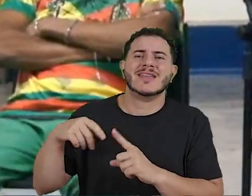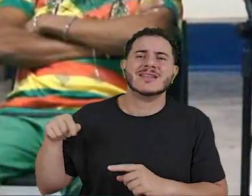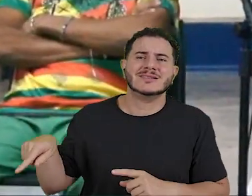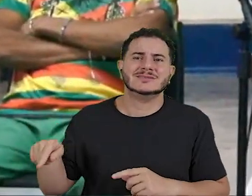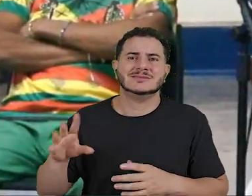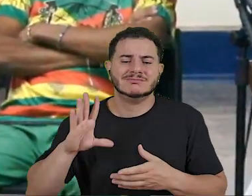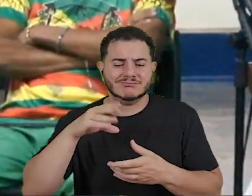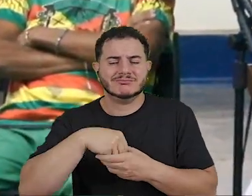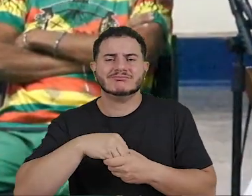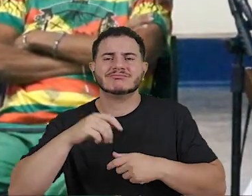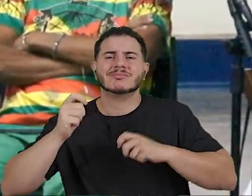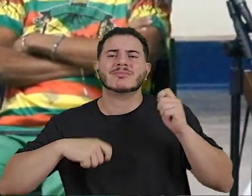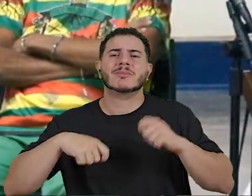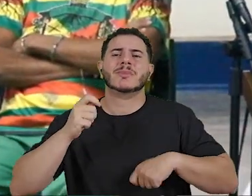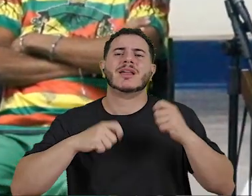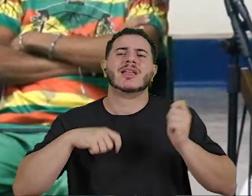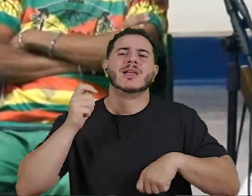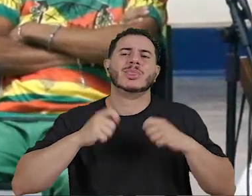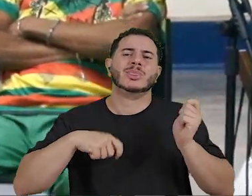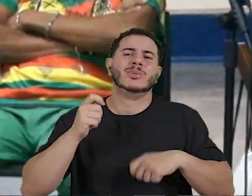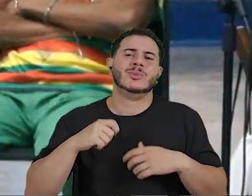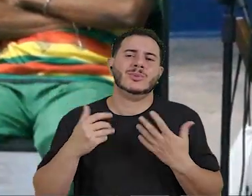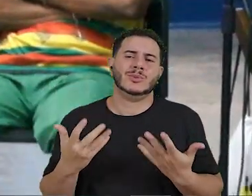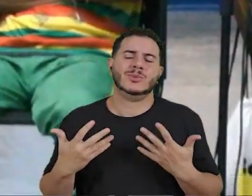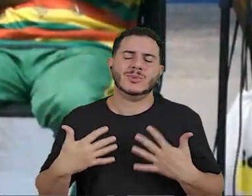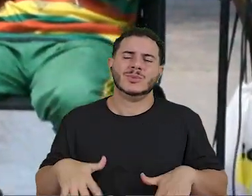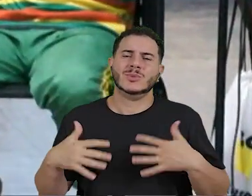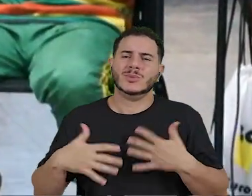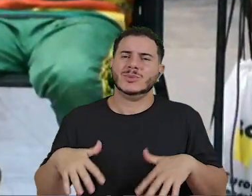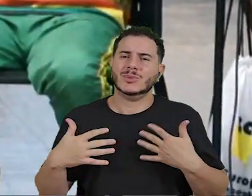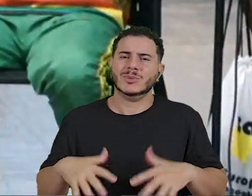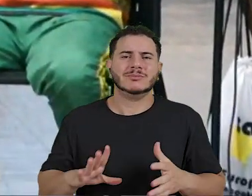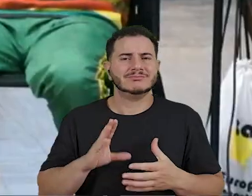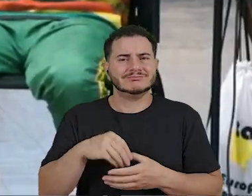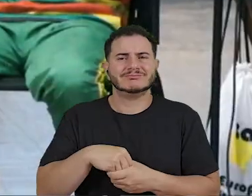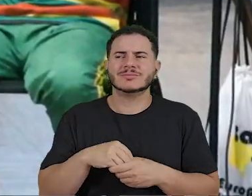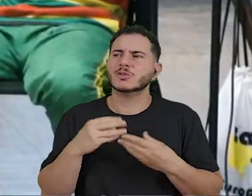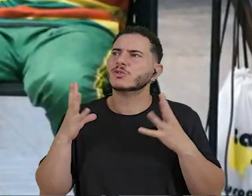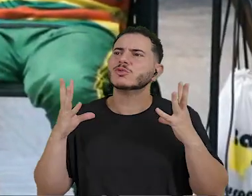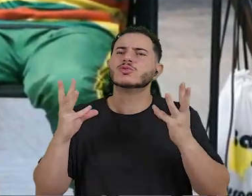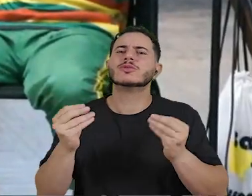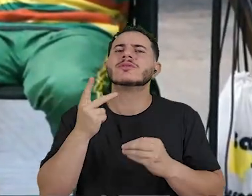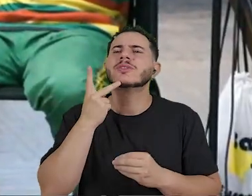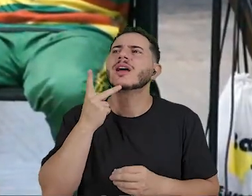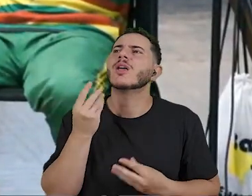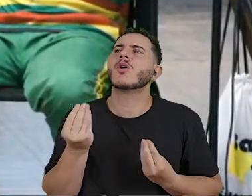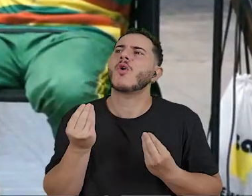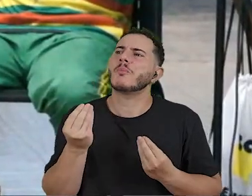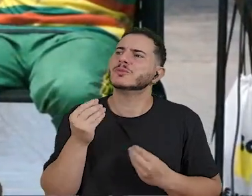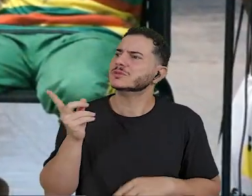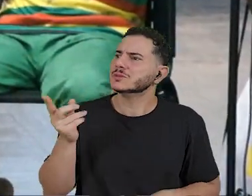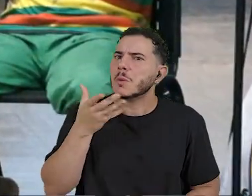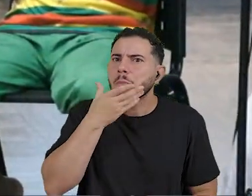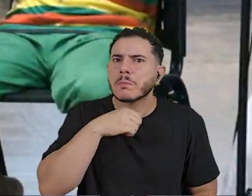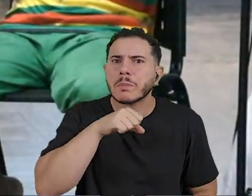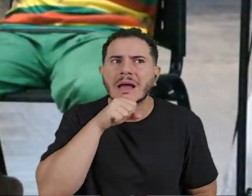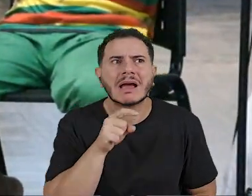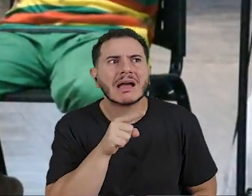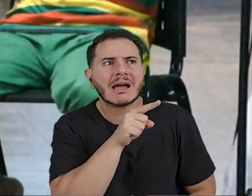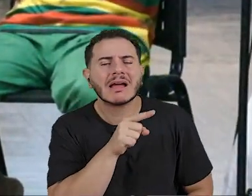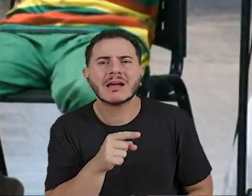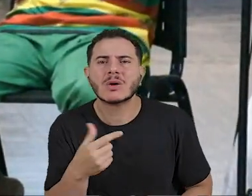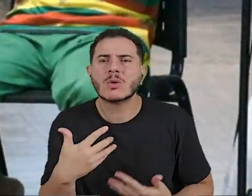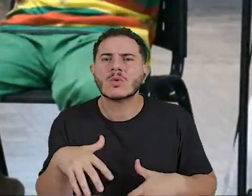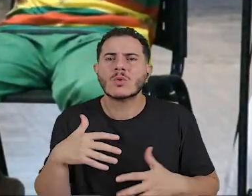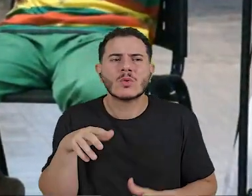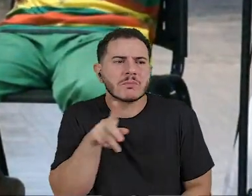relação ao maracatu. Né? Muita gente pergunta assim, como é ser filho, né, de Mestre Walter. Então,